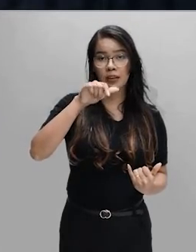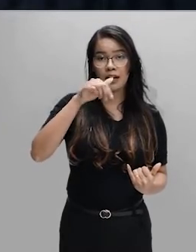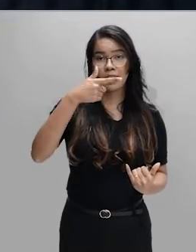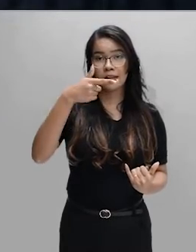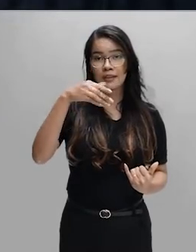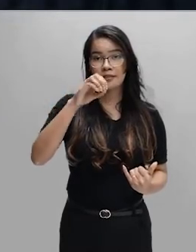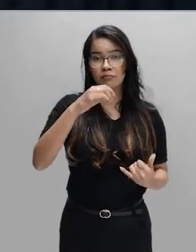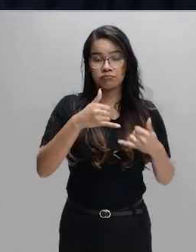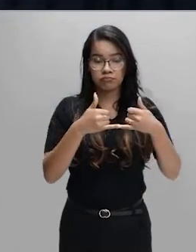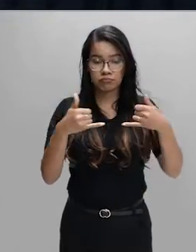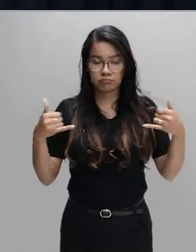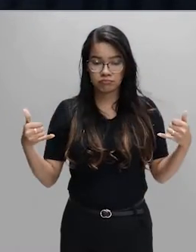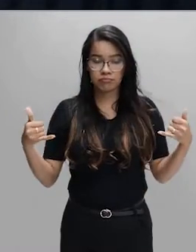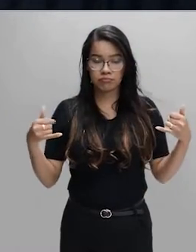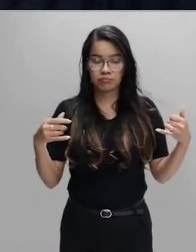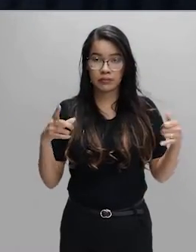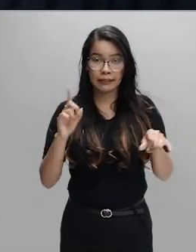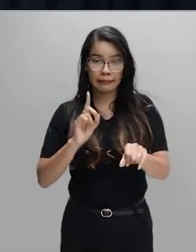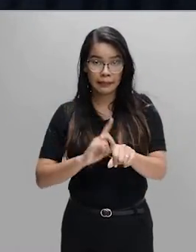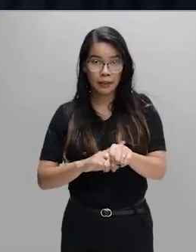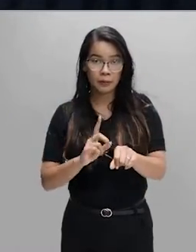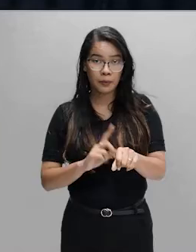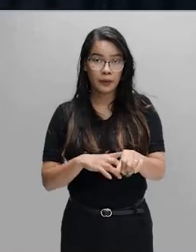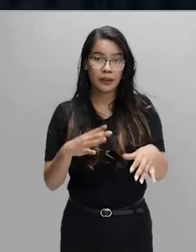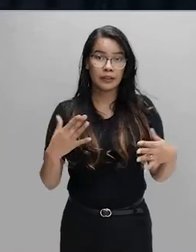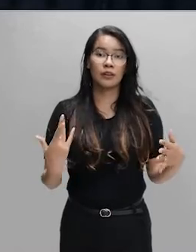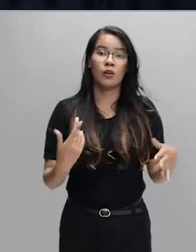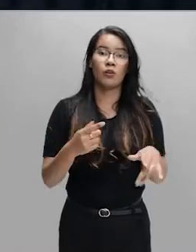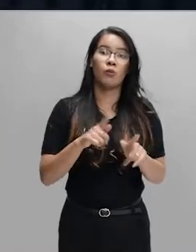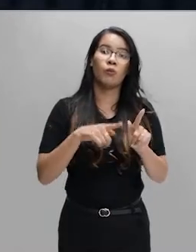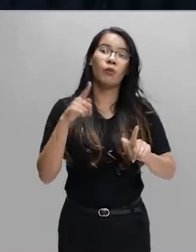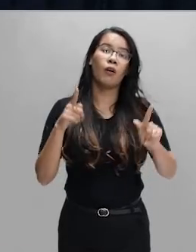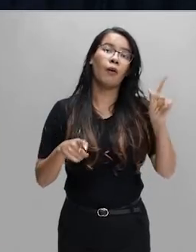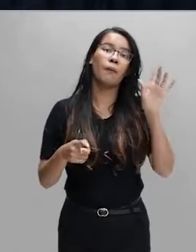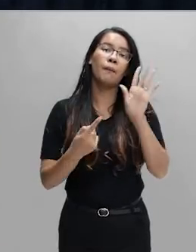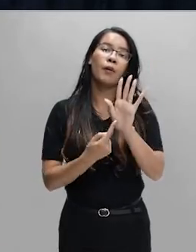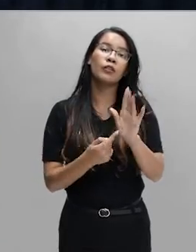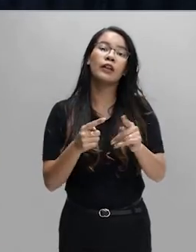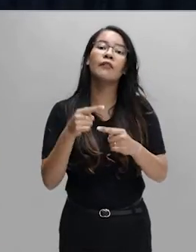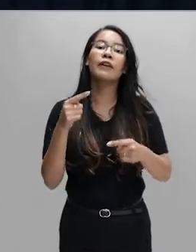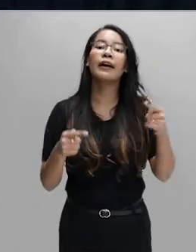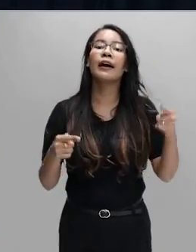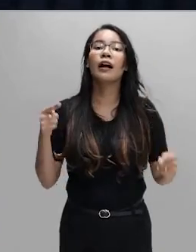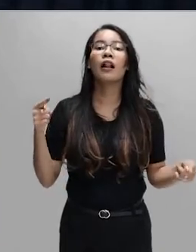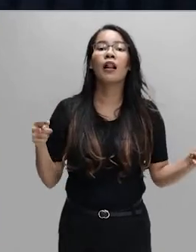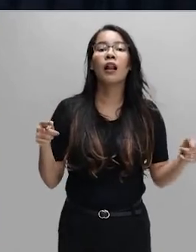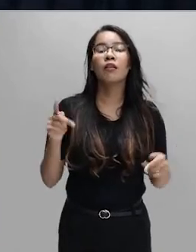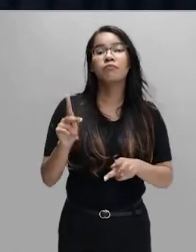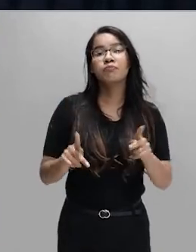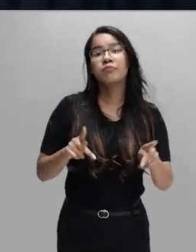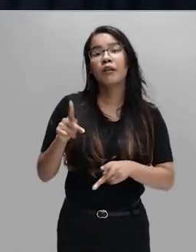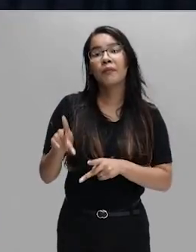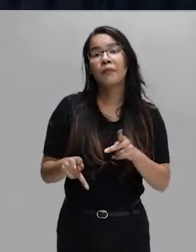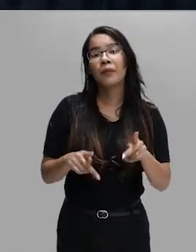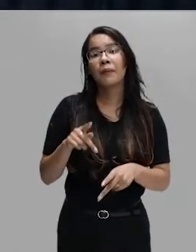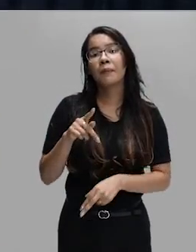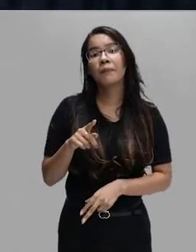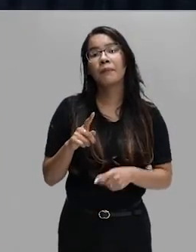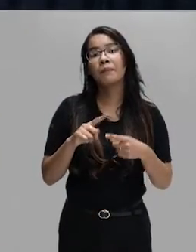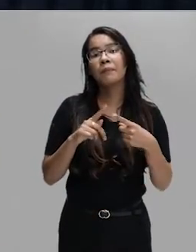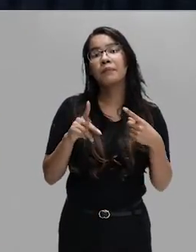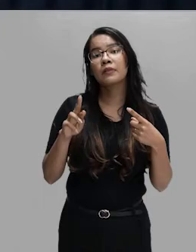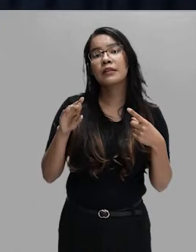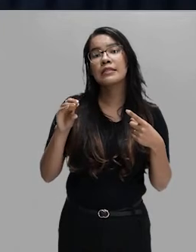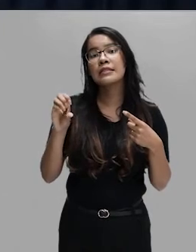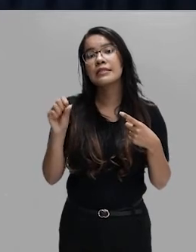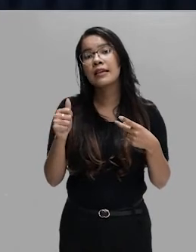está mostrando o quê? A variação da população da presa do predador ao longo do tempo. É isso que meu gráfico